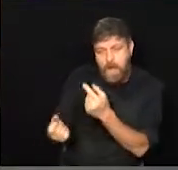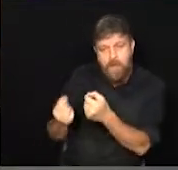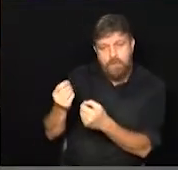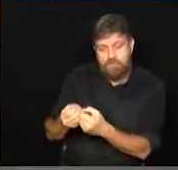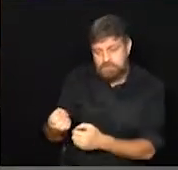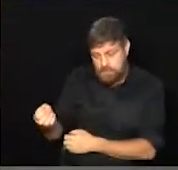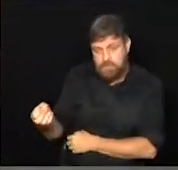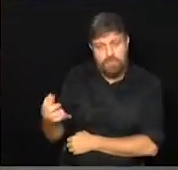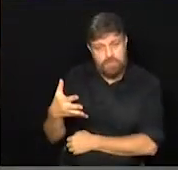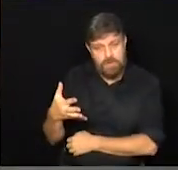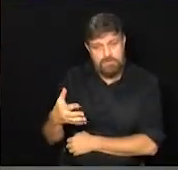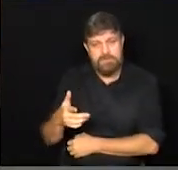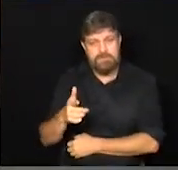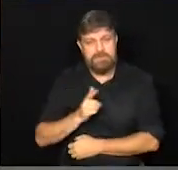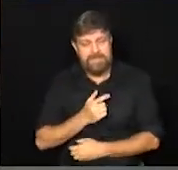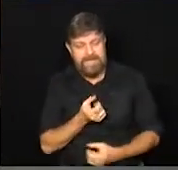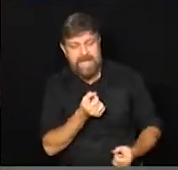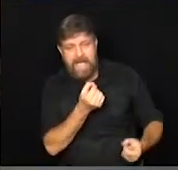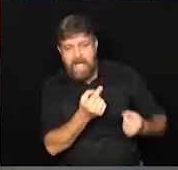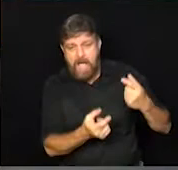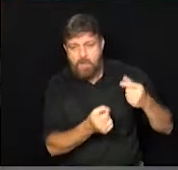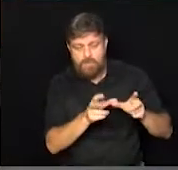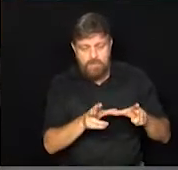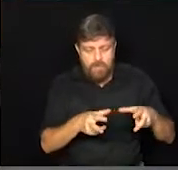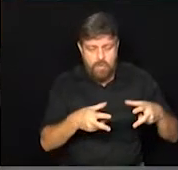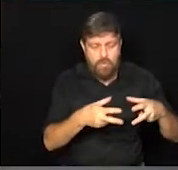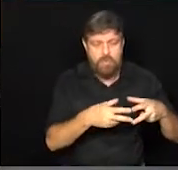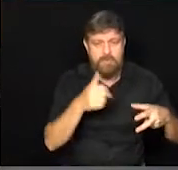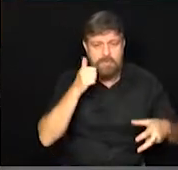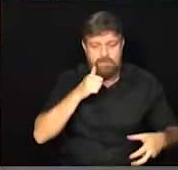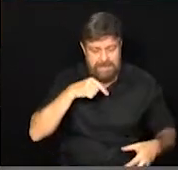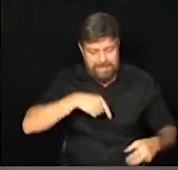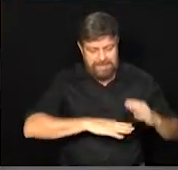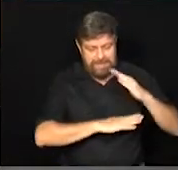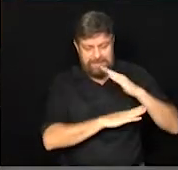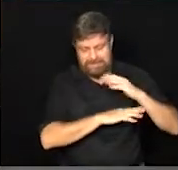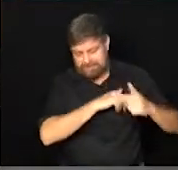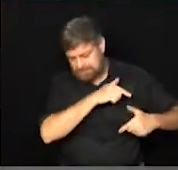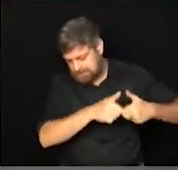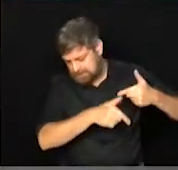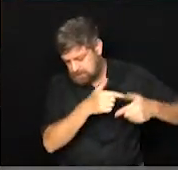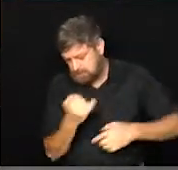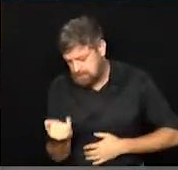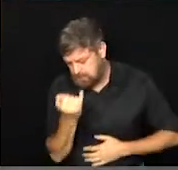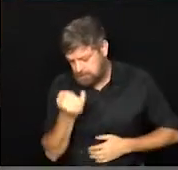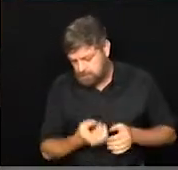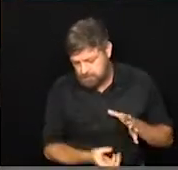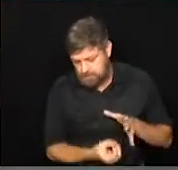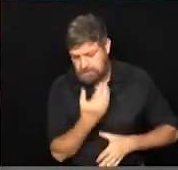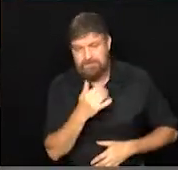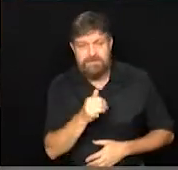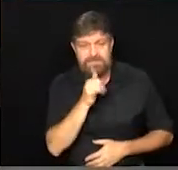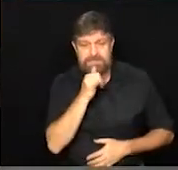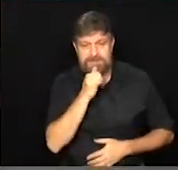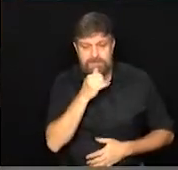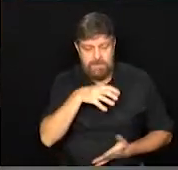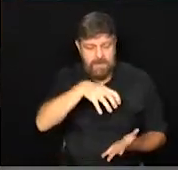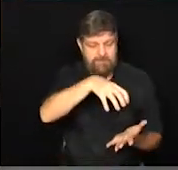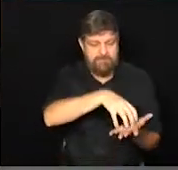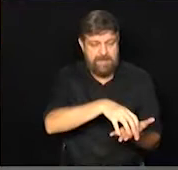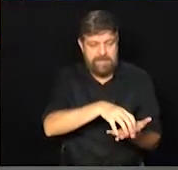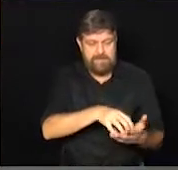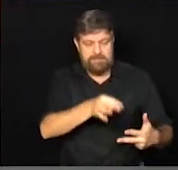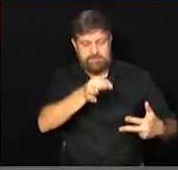novos, alguns que, inclusive, essa comissão teve uma atuação importante para a implementação, como a Vara de Juizado Especializado e o